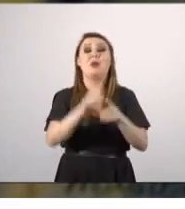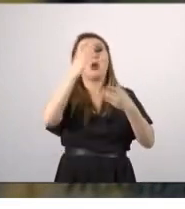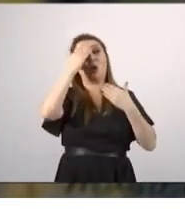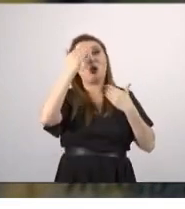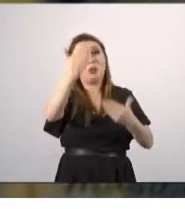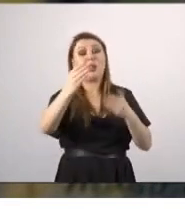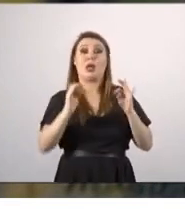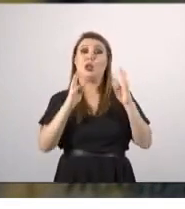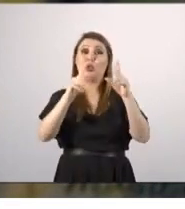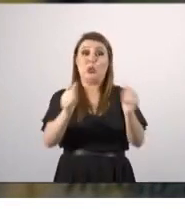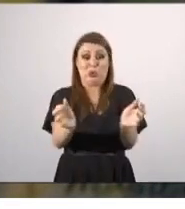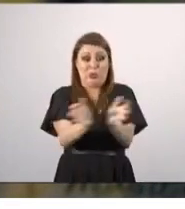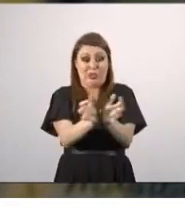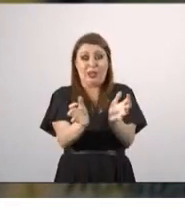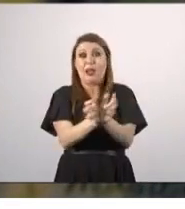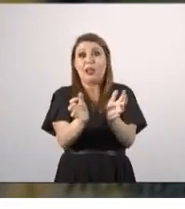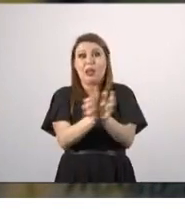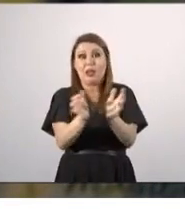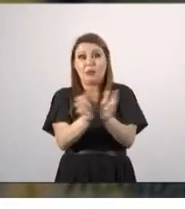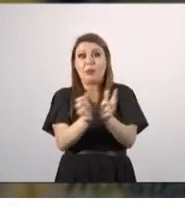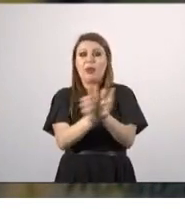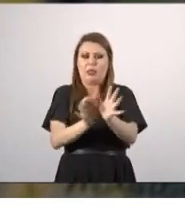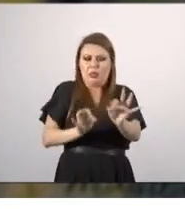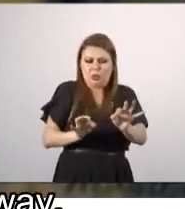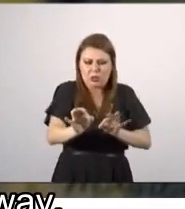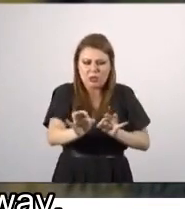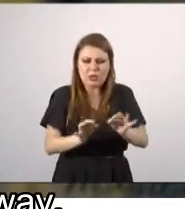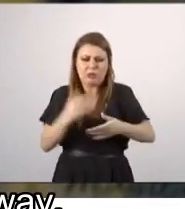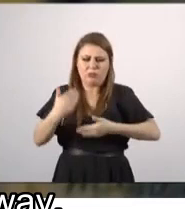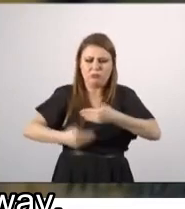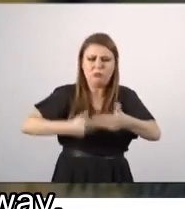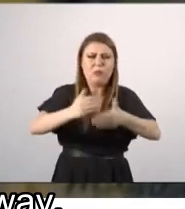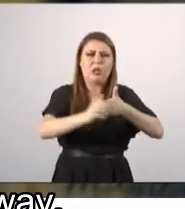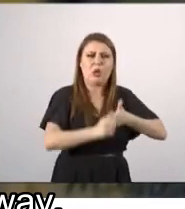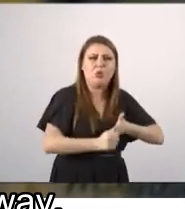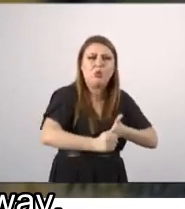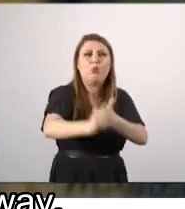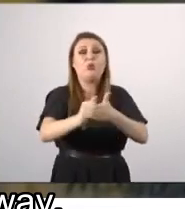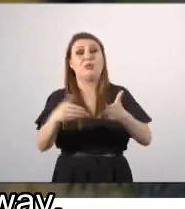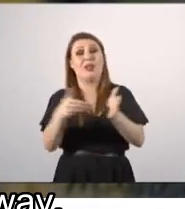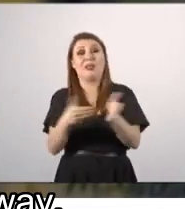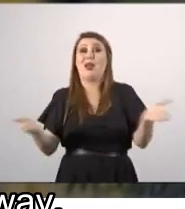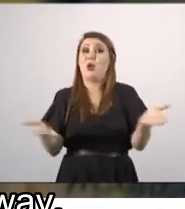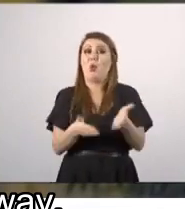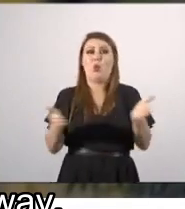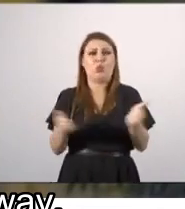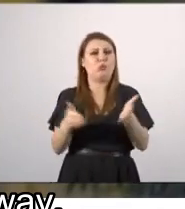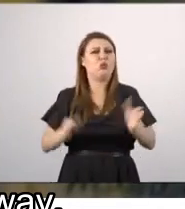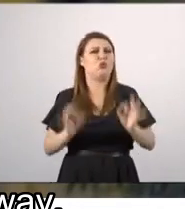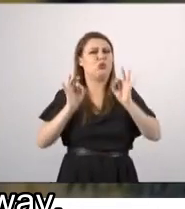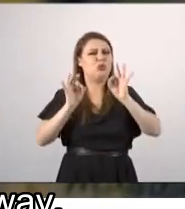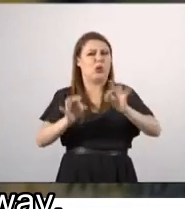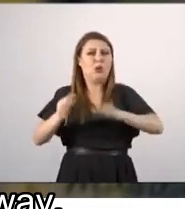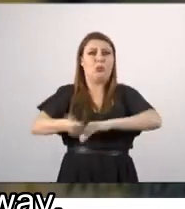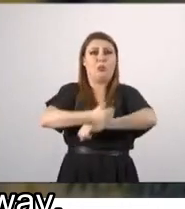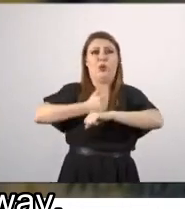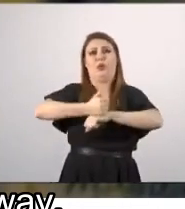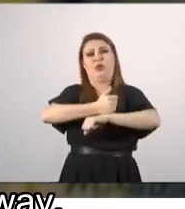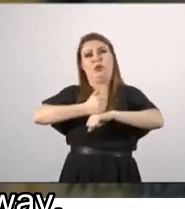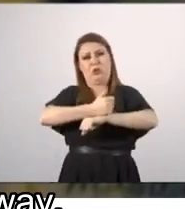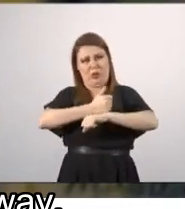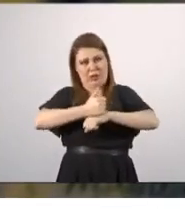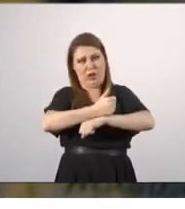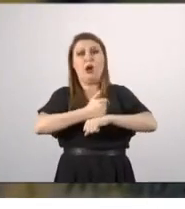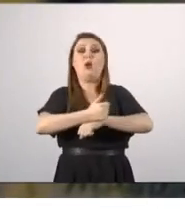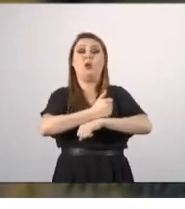conduziu desde o princípio e conduz até hoje de maneira tão eficiente e profissional esta